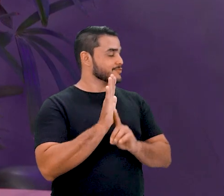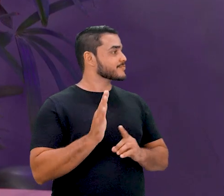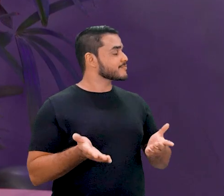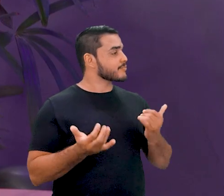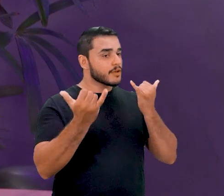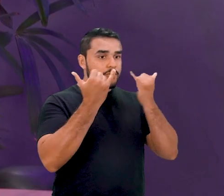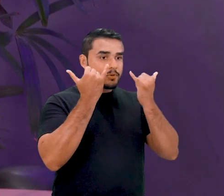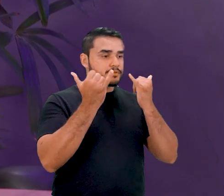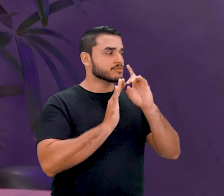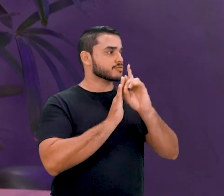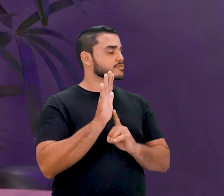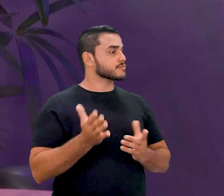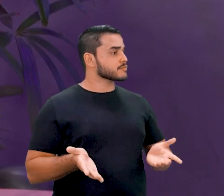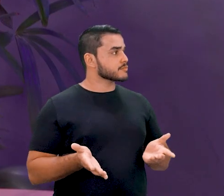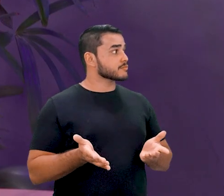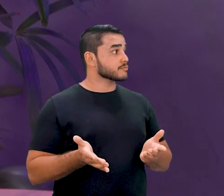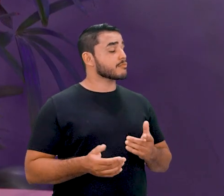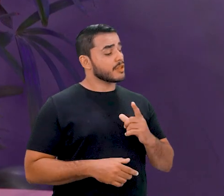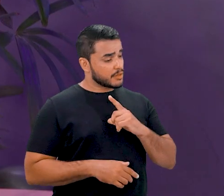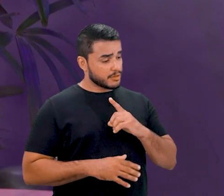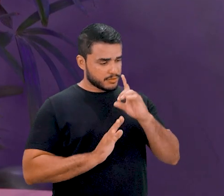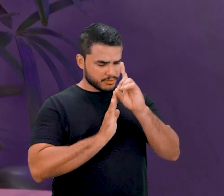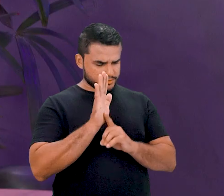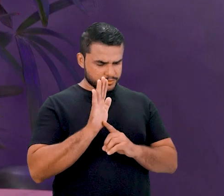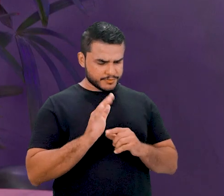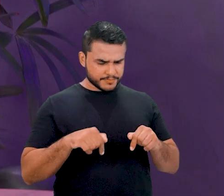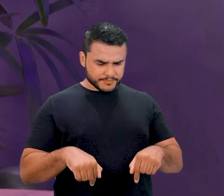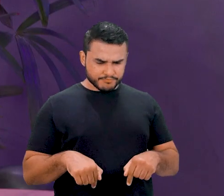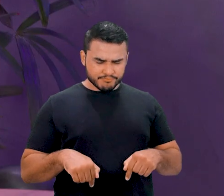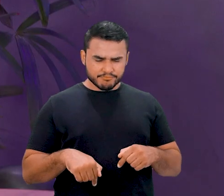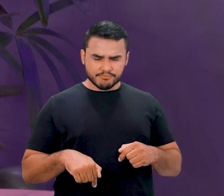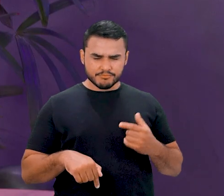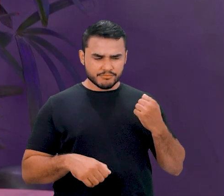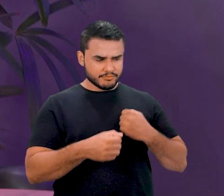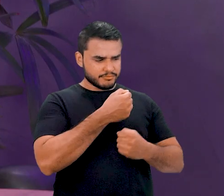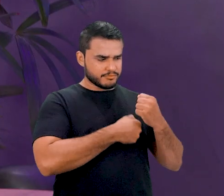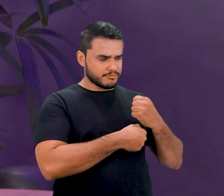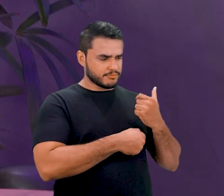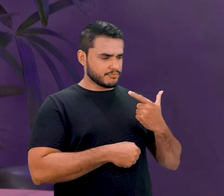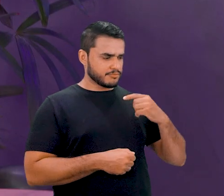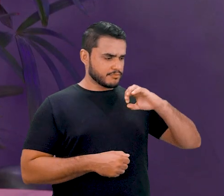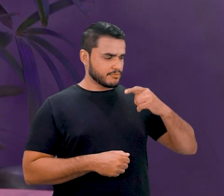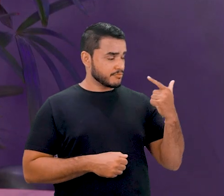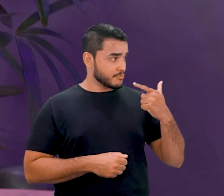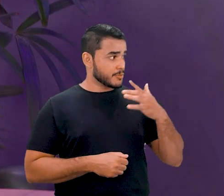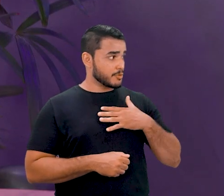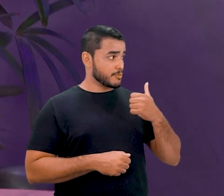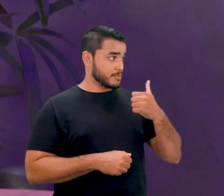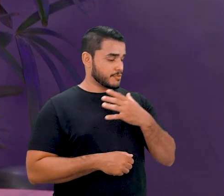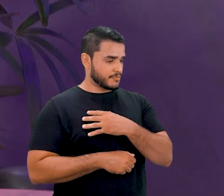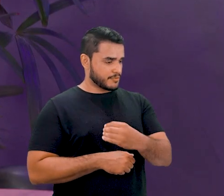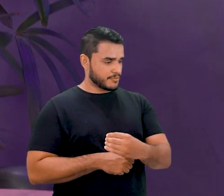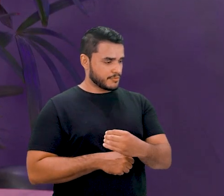informação, é sobre direito. E por mais que a gente tenha, porque em 2022, que foi quando o meu primeiro filho nasceu, eu já